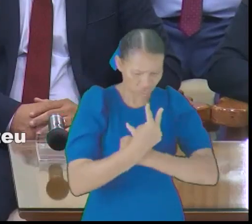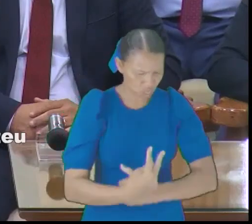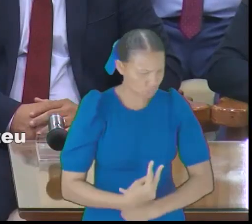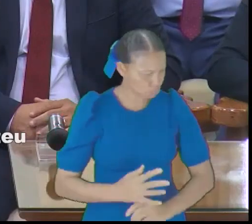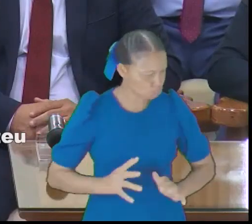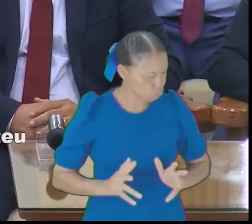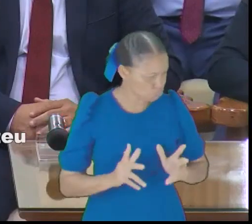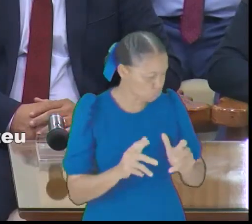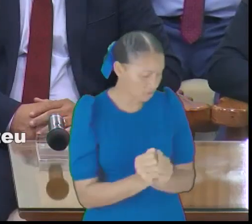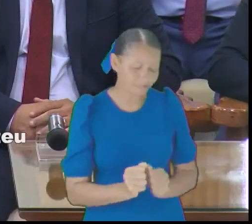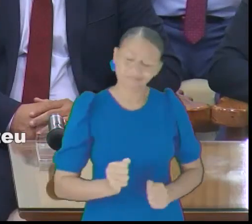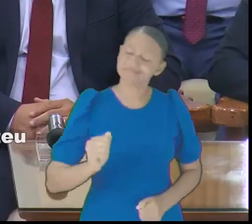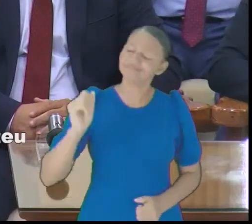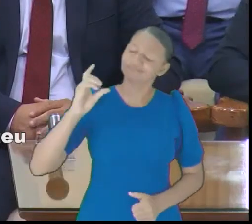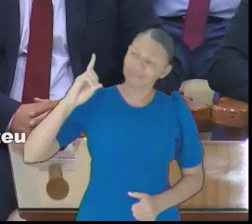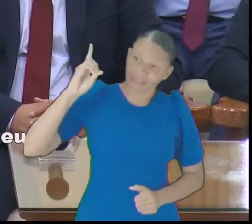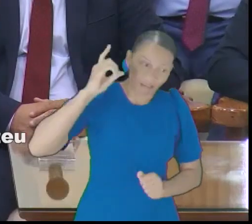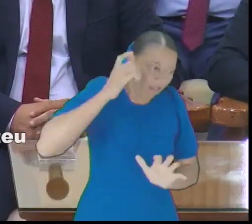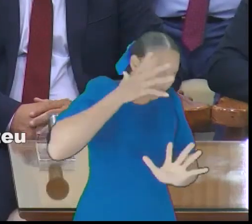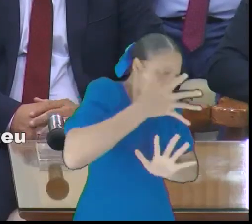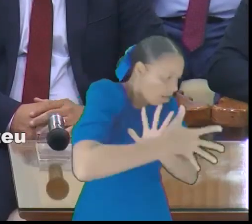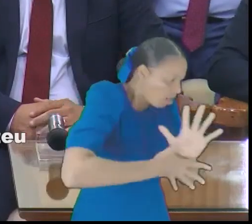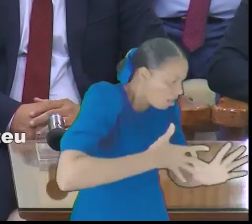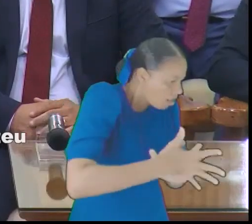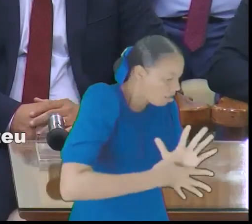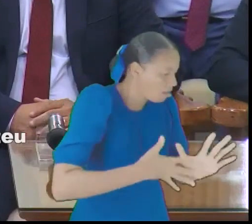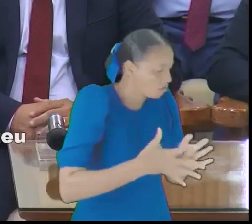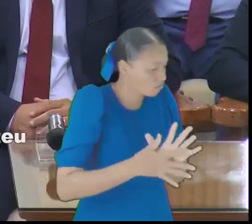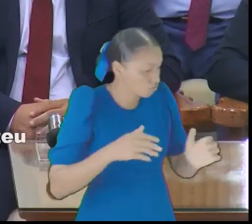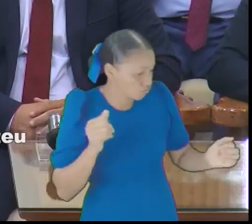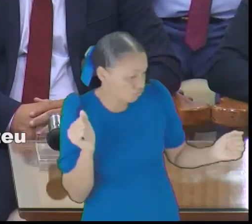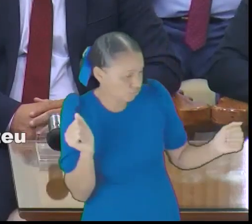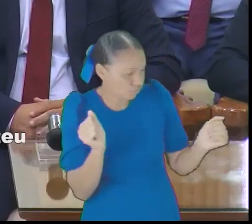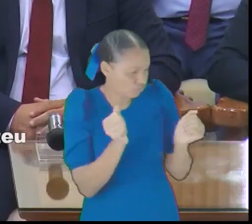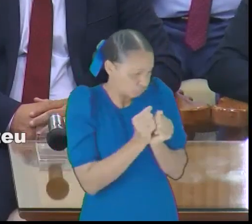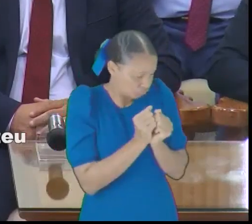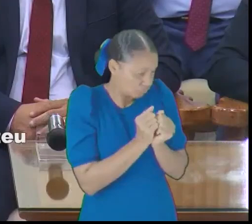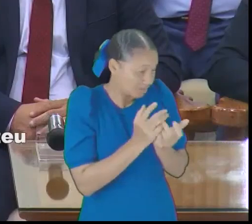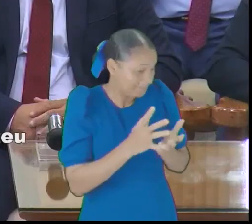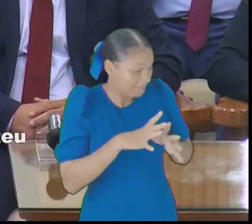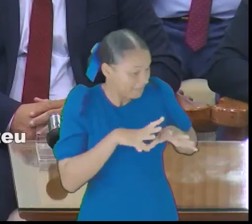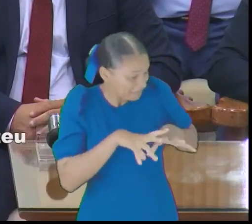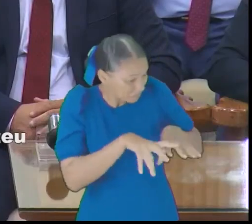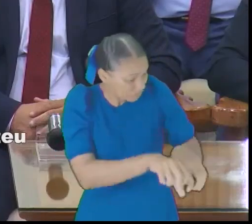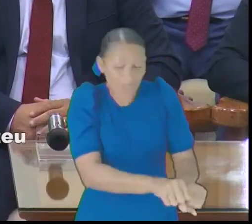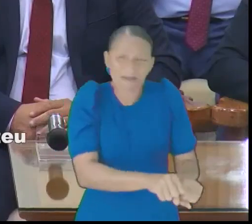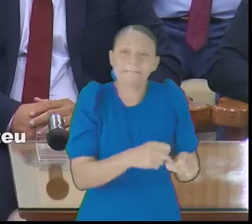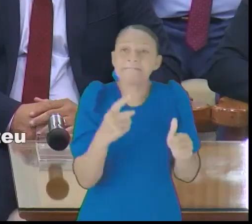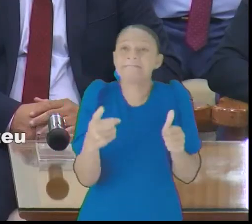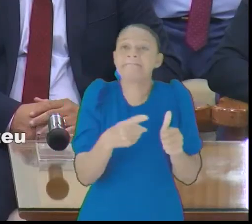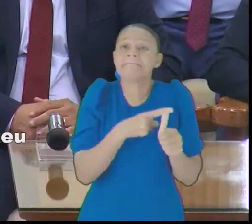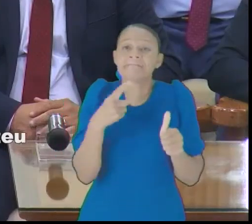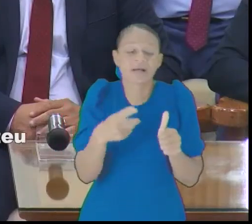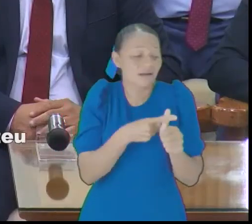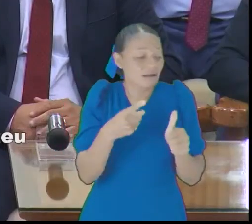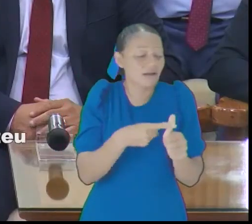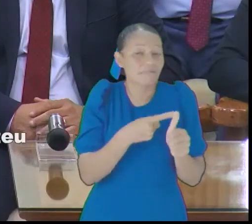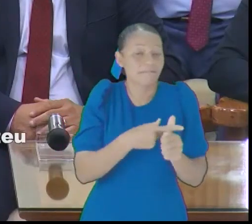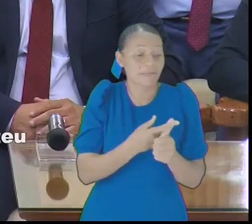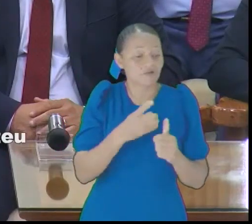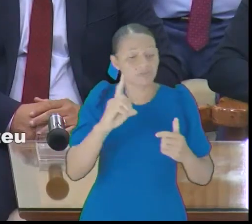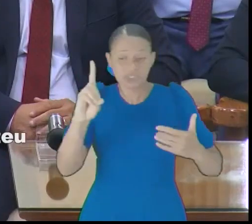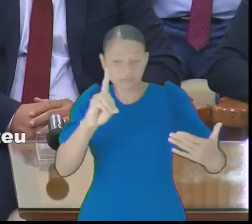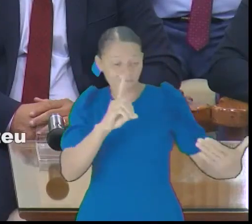Abraão, eu estou contigo, e para tocar em você, primeiro precisa passar por